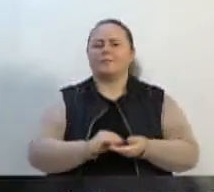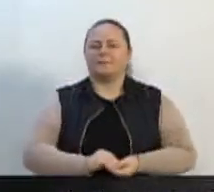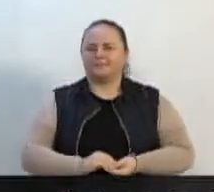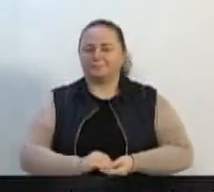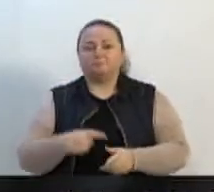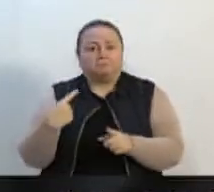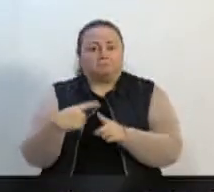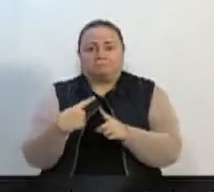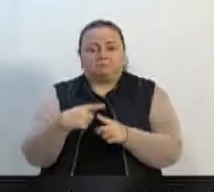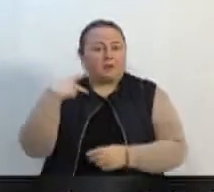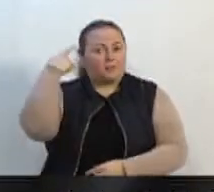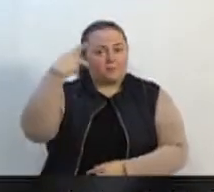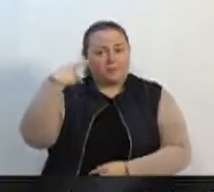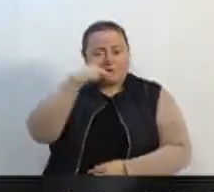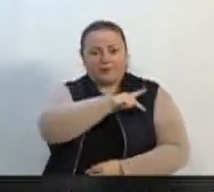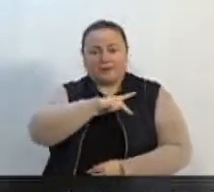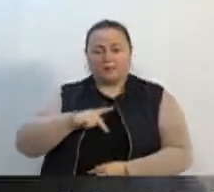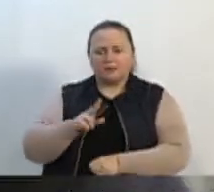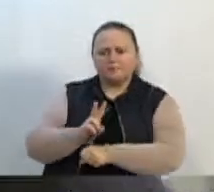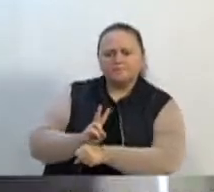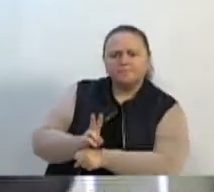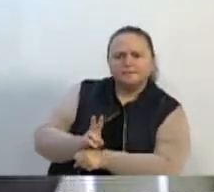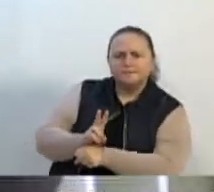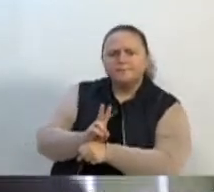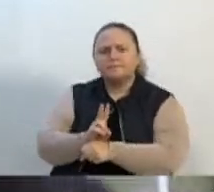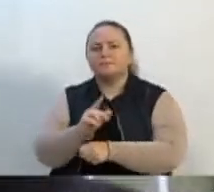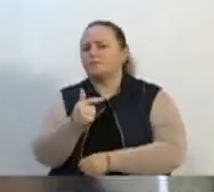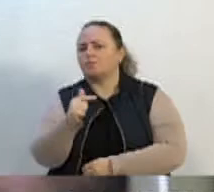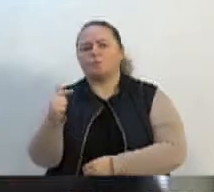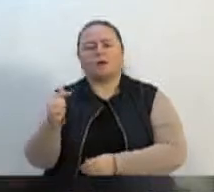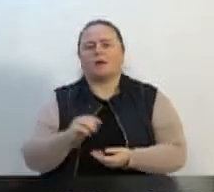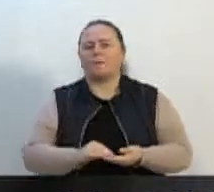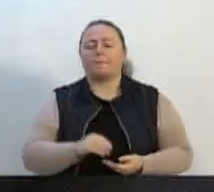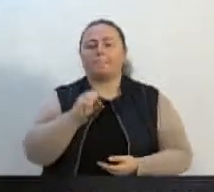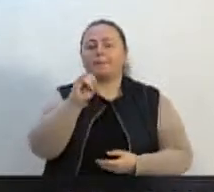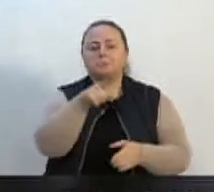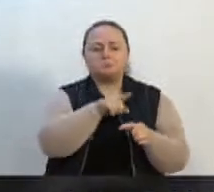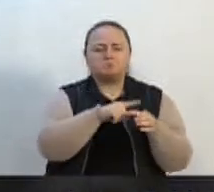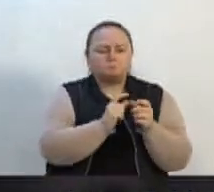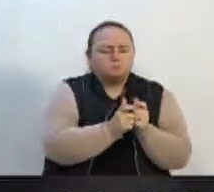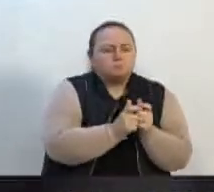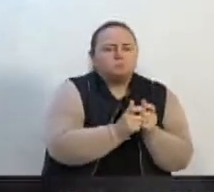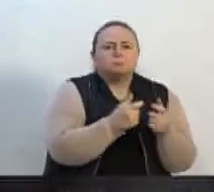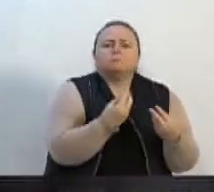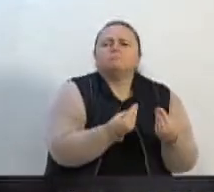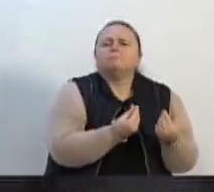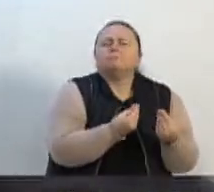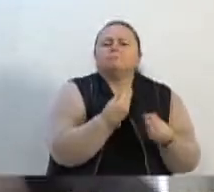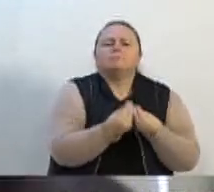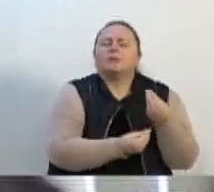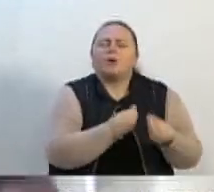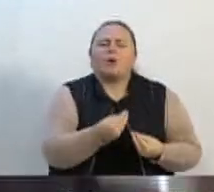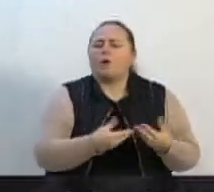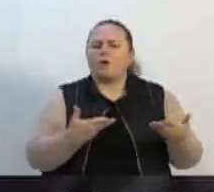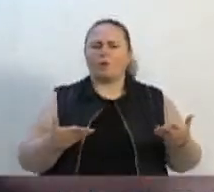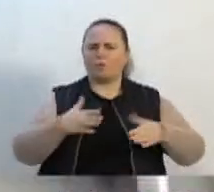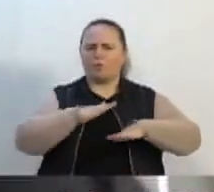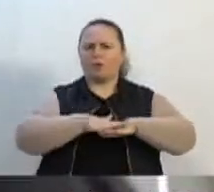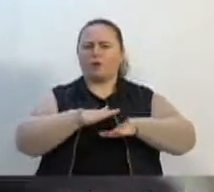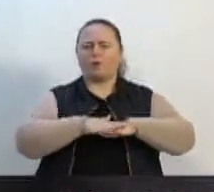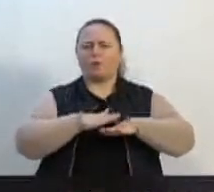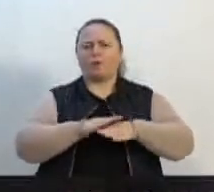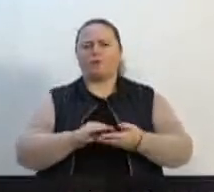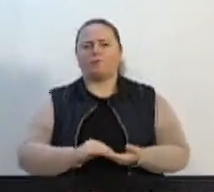política pública estadual de fiscalização. Então, um cara que é de um município pequeno, e na verdade, viu, como é que vai dar na prática esse procedimento, sendo que não há um